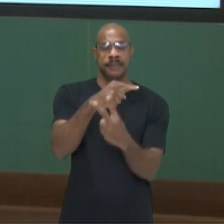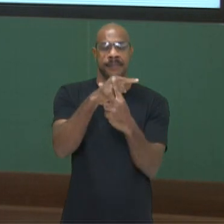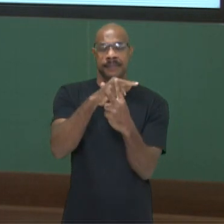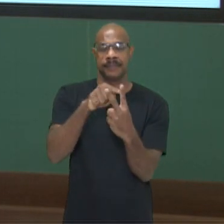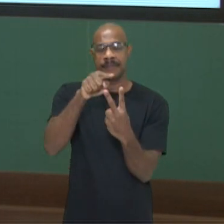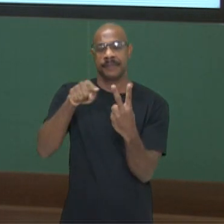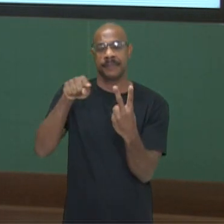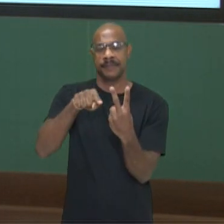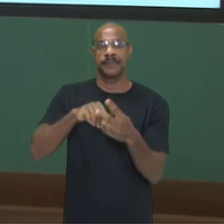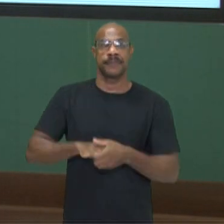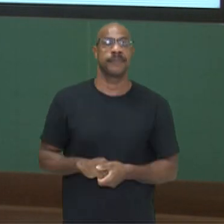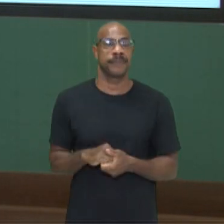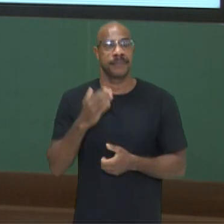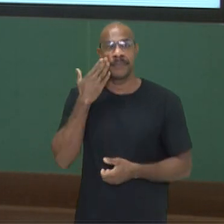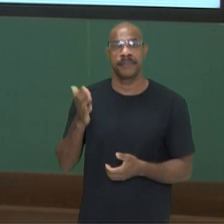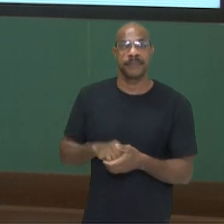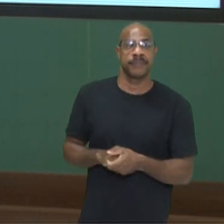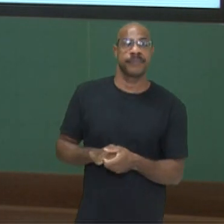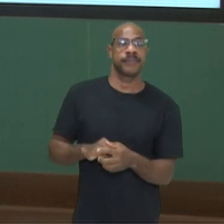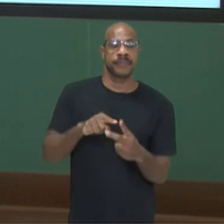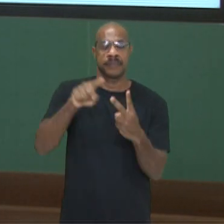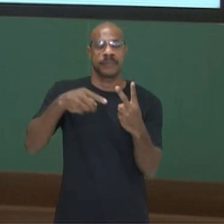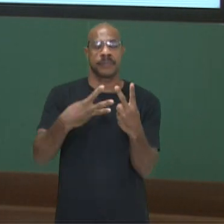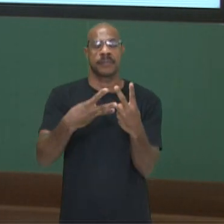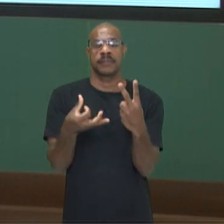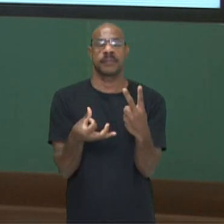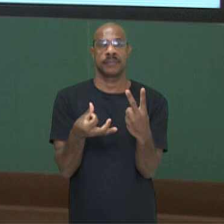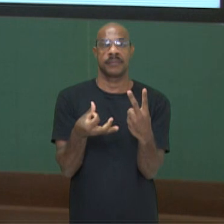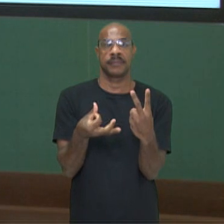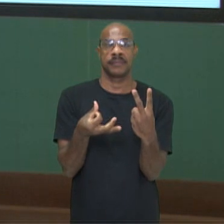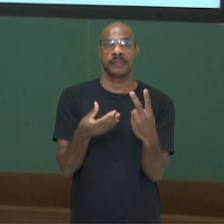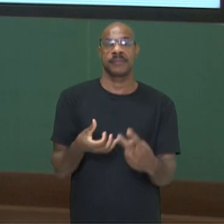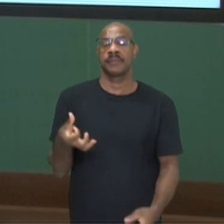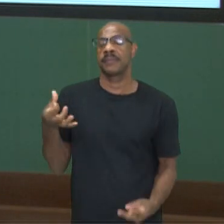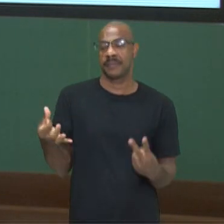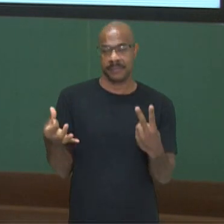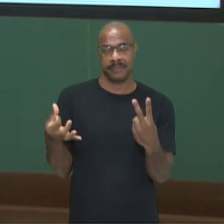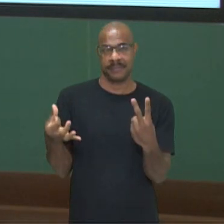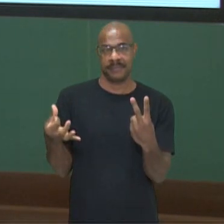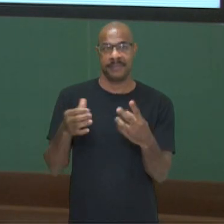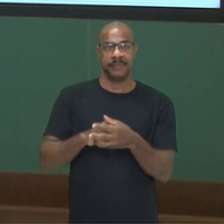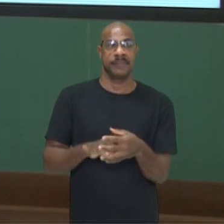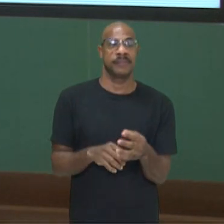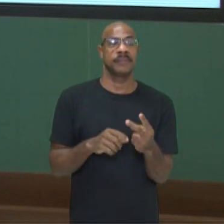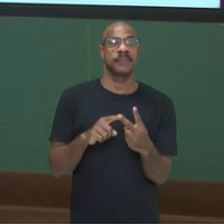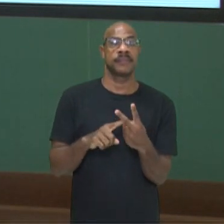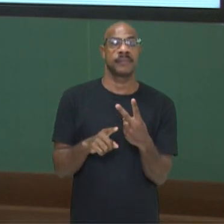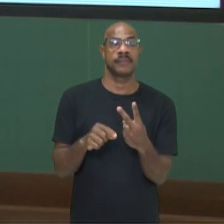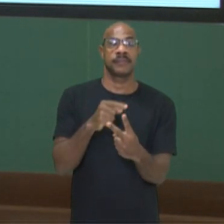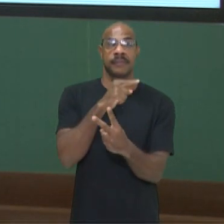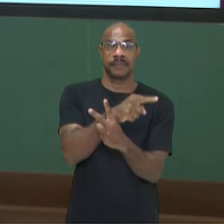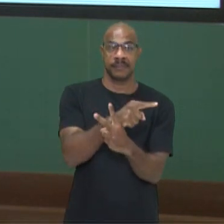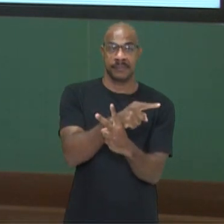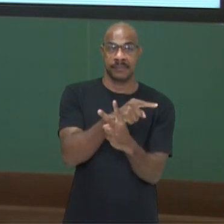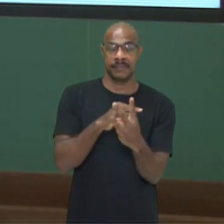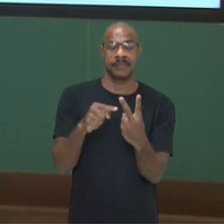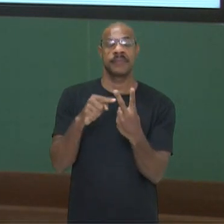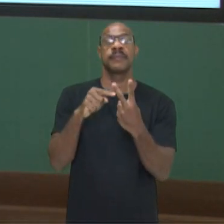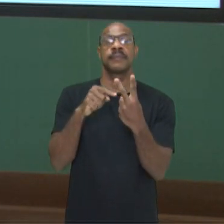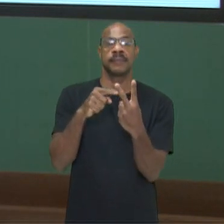Vamos lá. Raiz quadrada de 36, 6. Raiz quadrada de